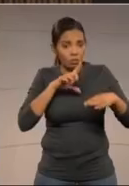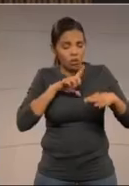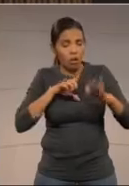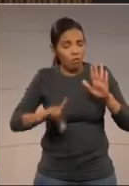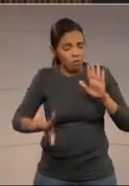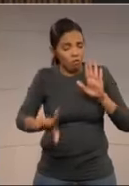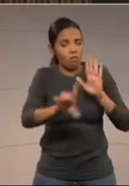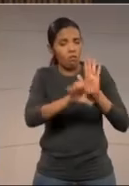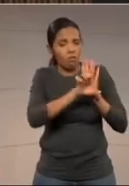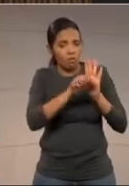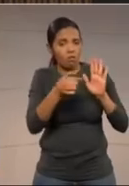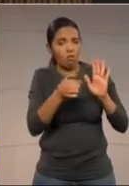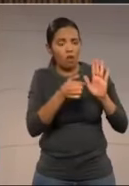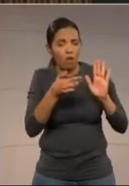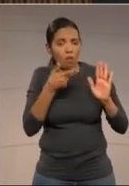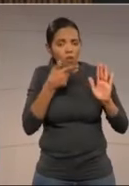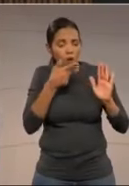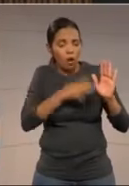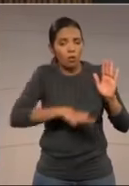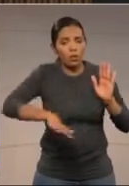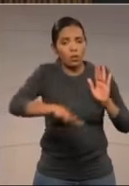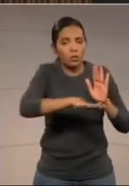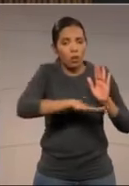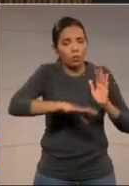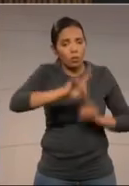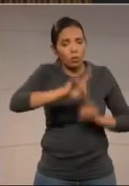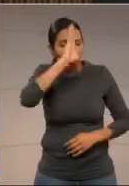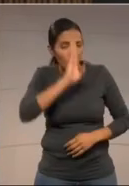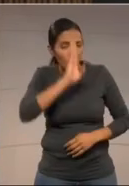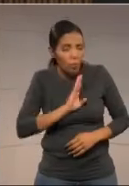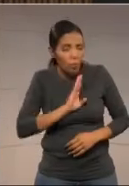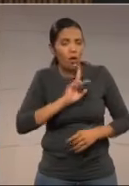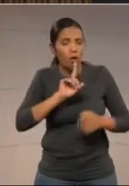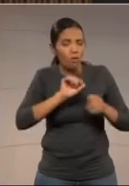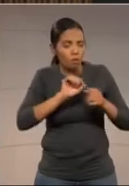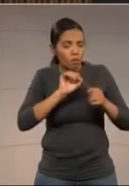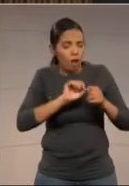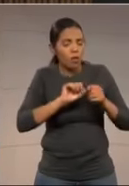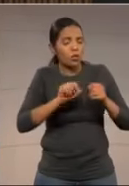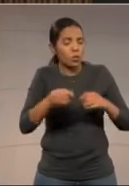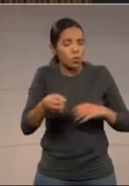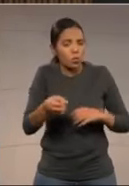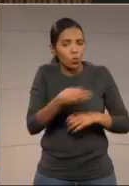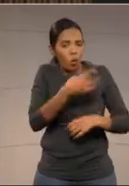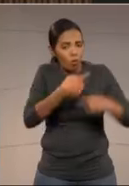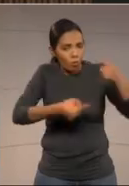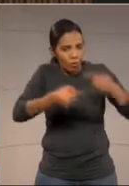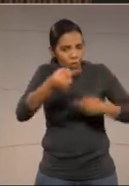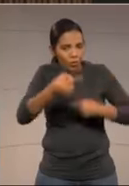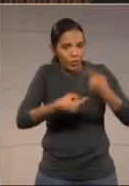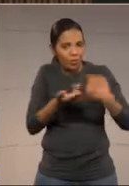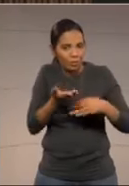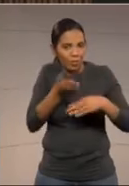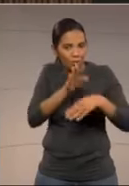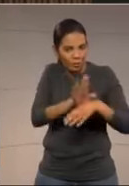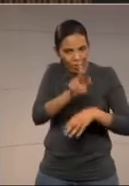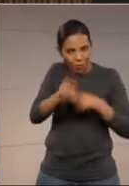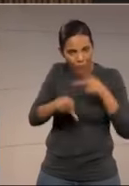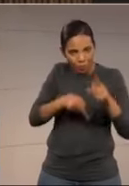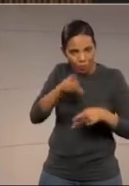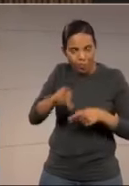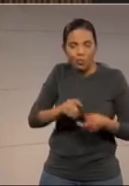legalidade, garantido como espaço público, na atuação, formulação e execução das políticas públicas. A